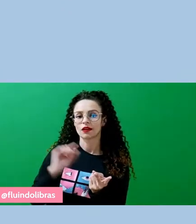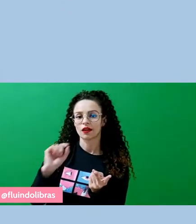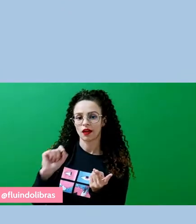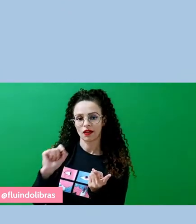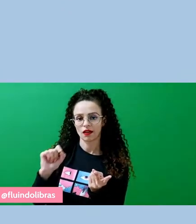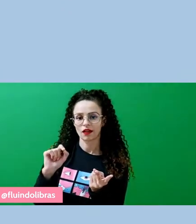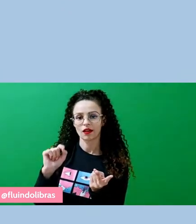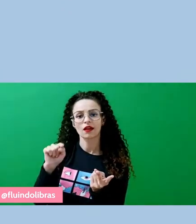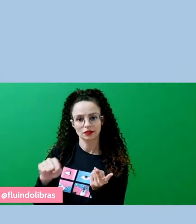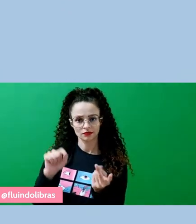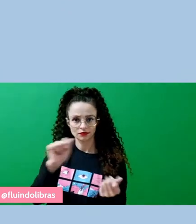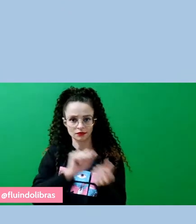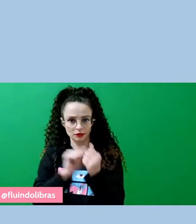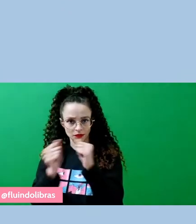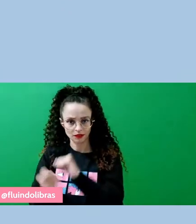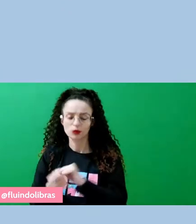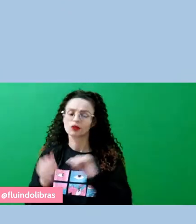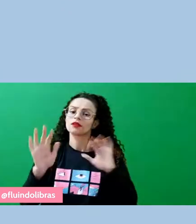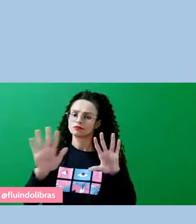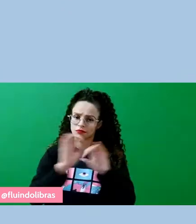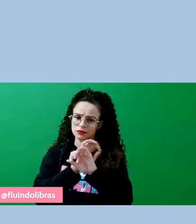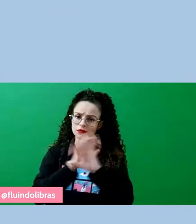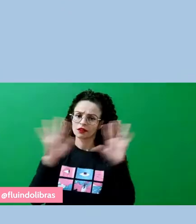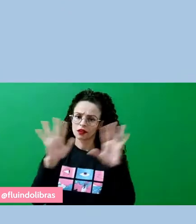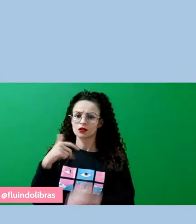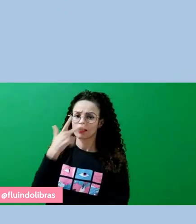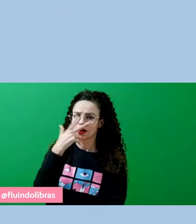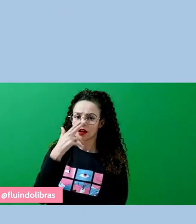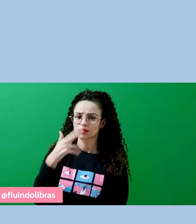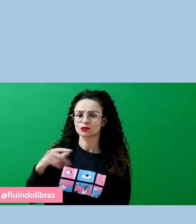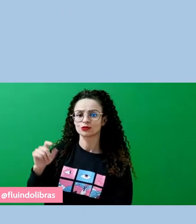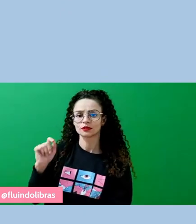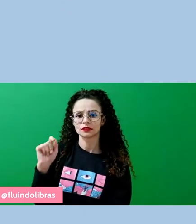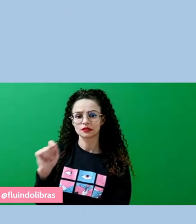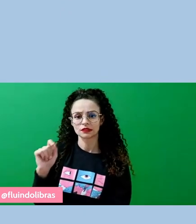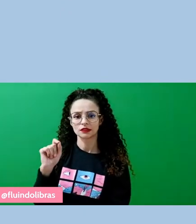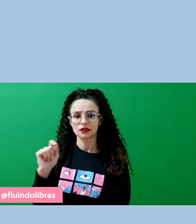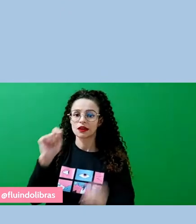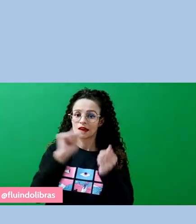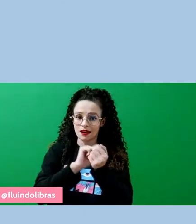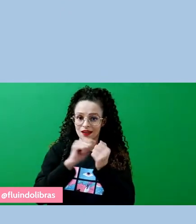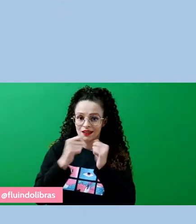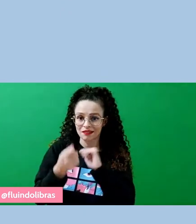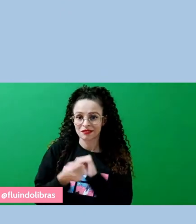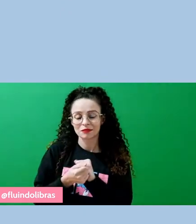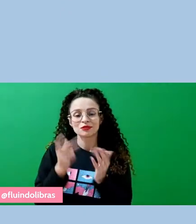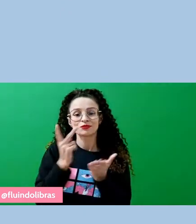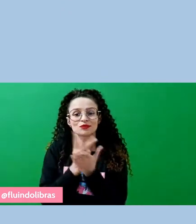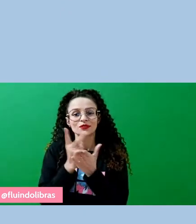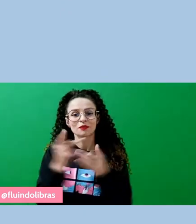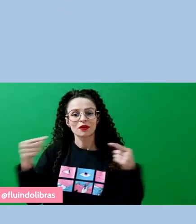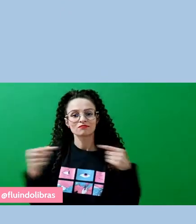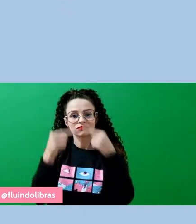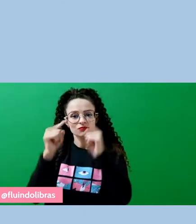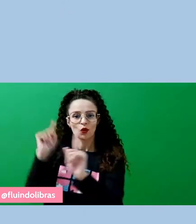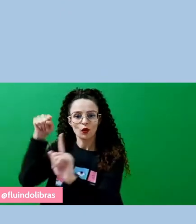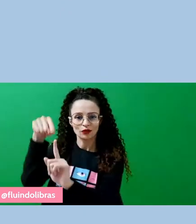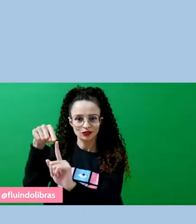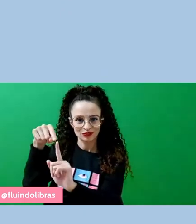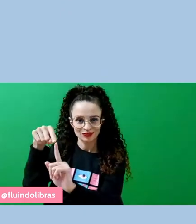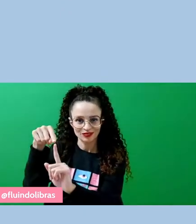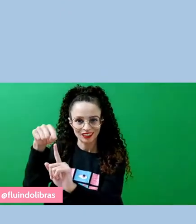para essa adaptação, né? Porque, logicamente, eu acho que a adaptação sempre responde ao objetivo dela, né? Então, se você está